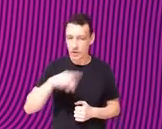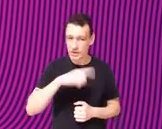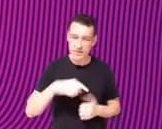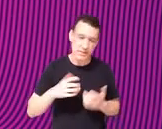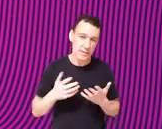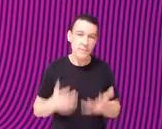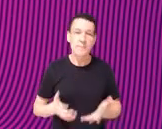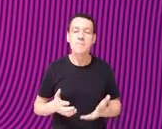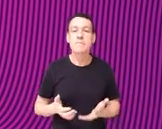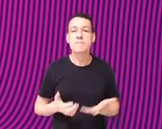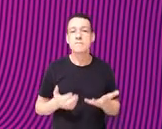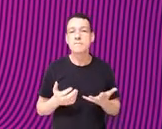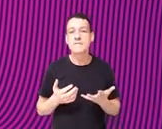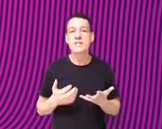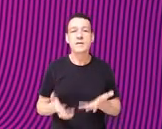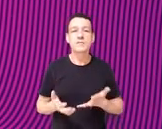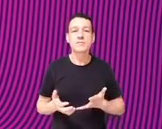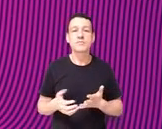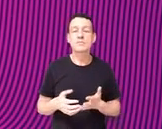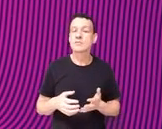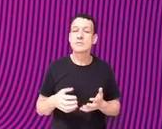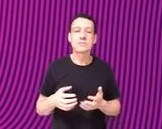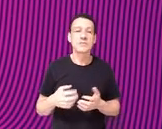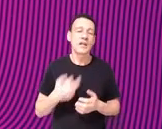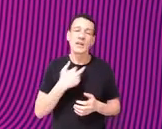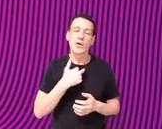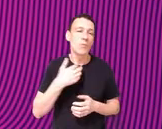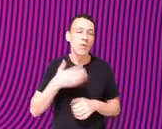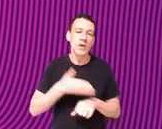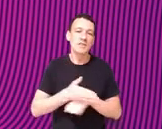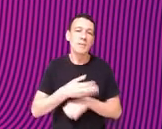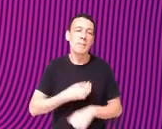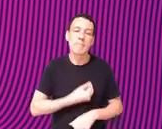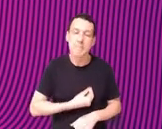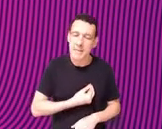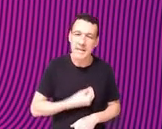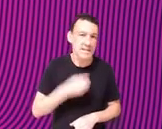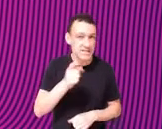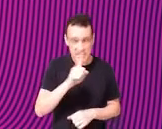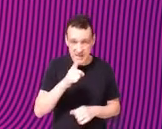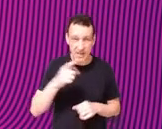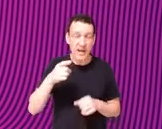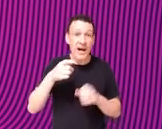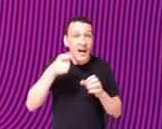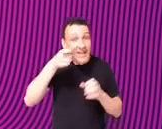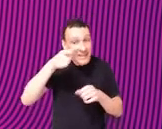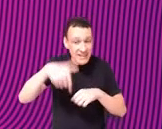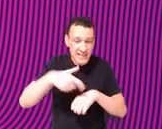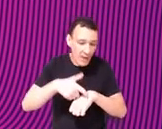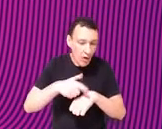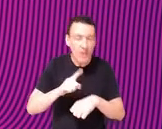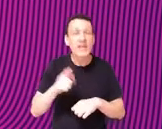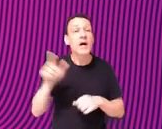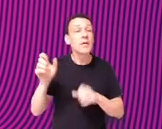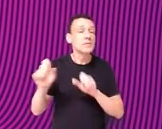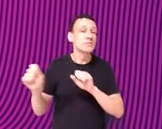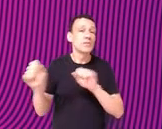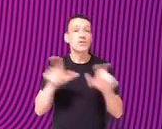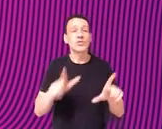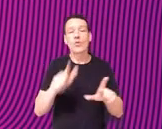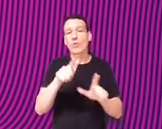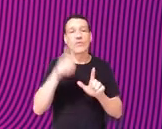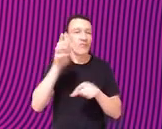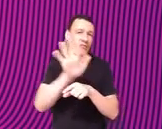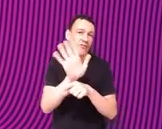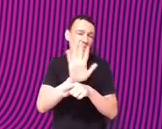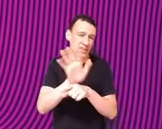motivos absolutamente que impossibilidade da presença dele, ele mandou um vídeo de 20 minutos sobre quais são os desafios